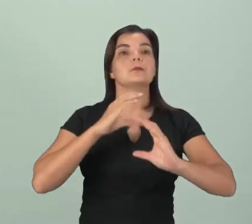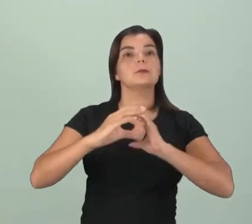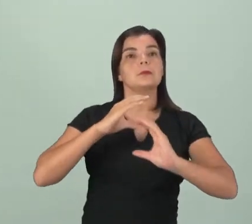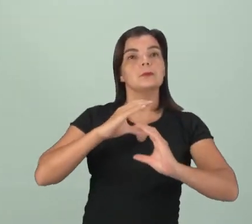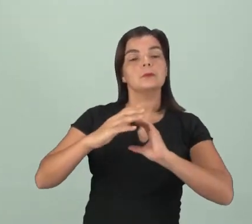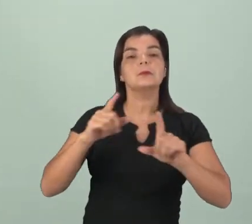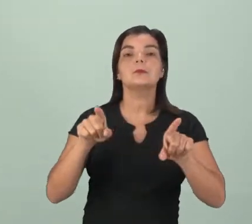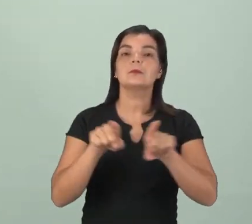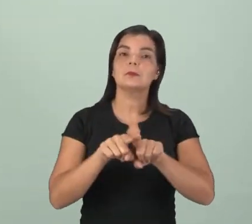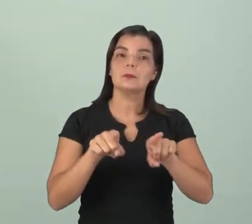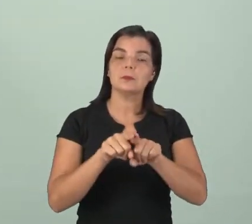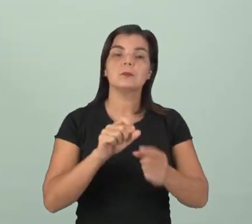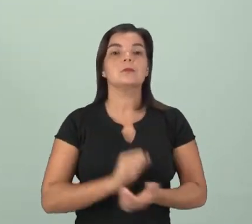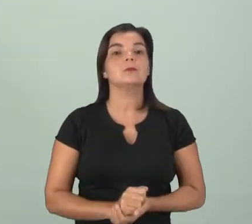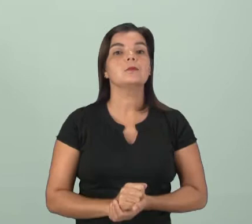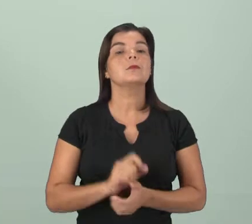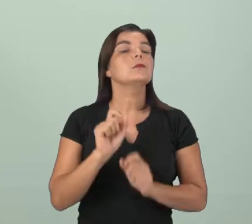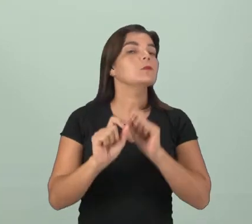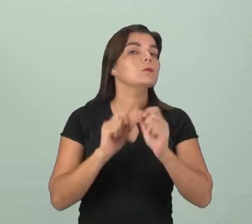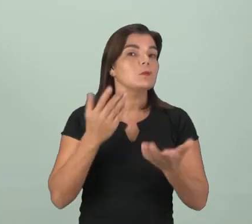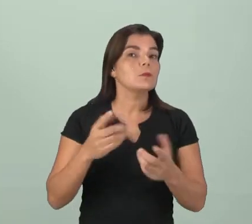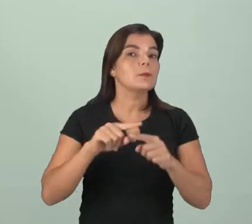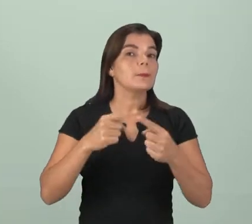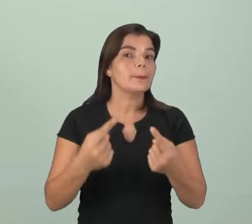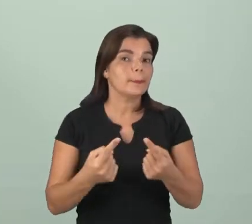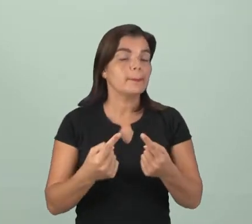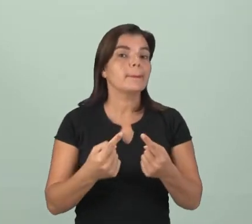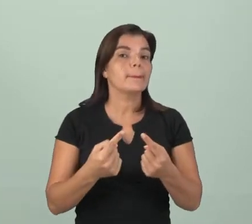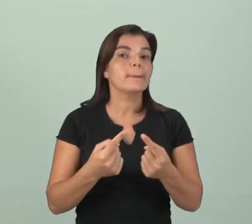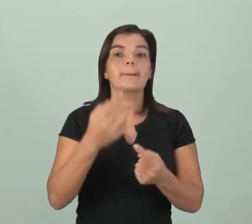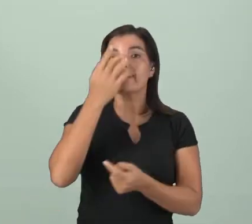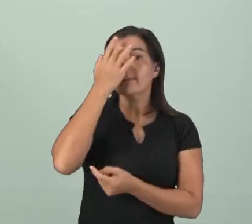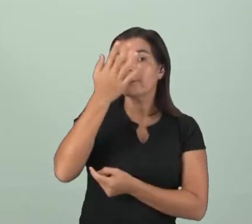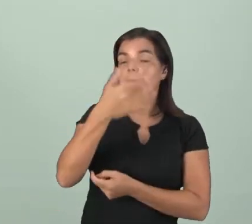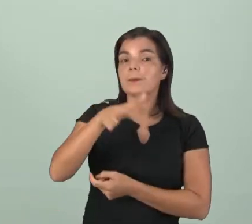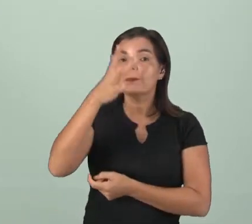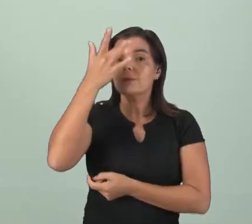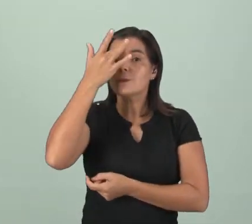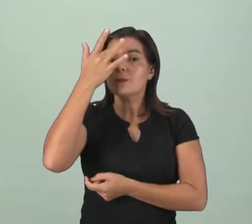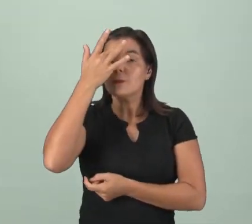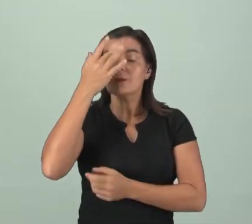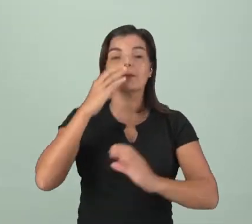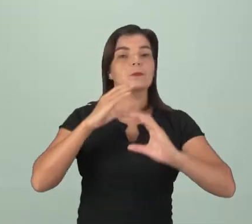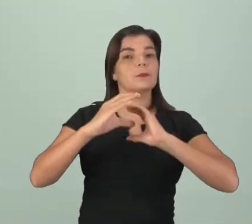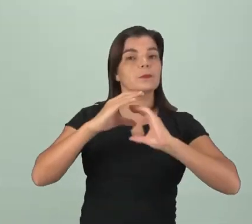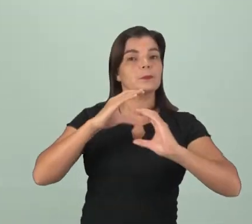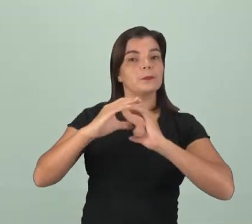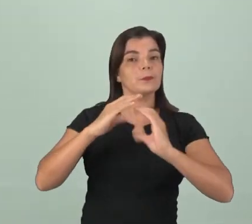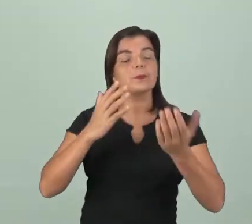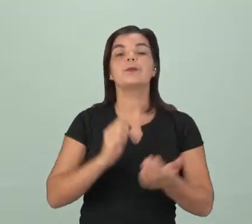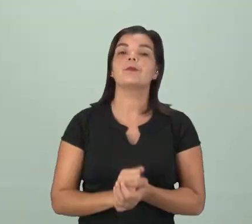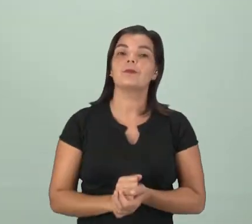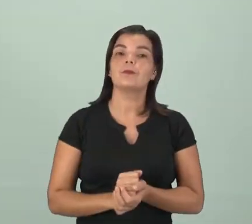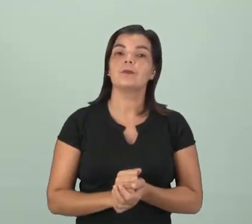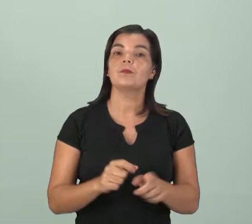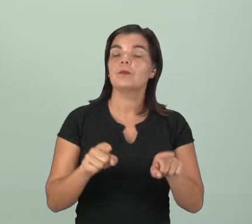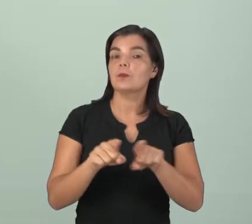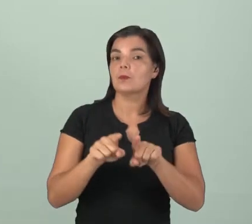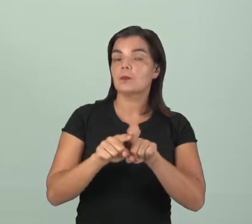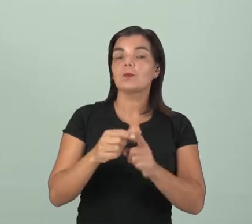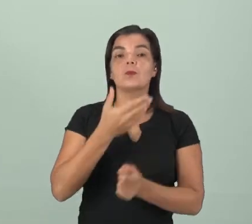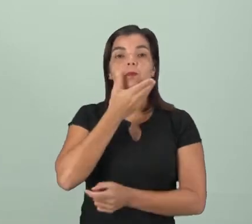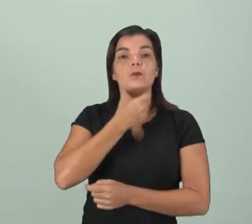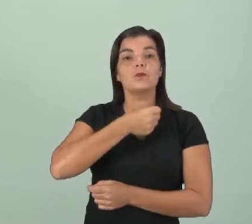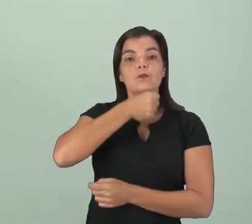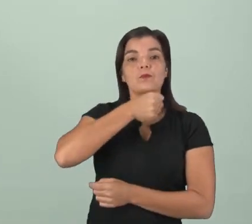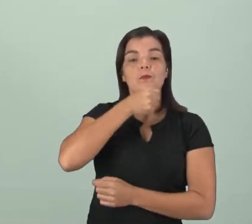música, elas são formas mais fáceis de você memorizar. Uma música, um avô canta para o